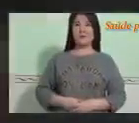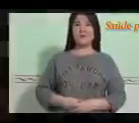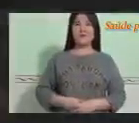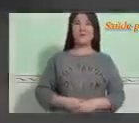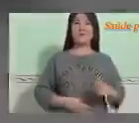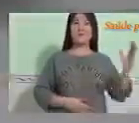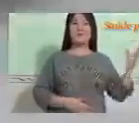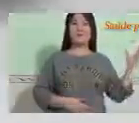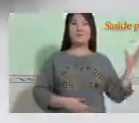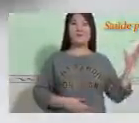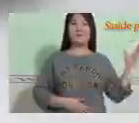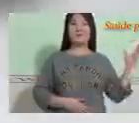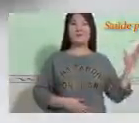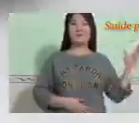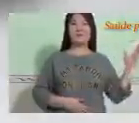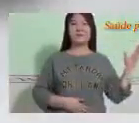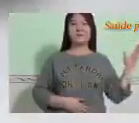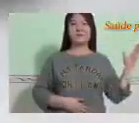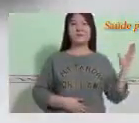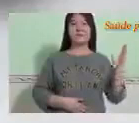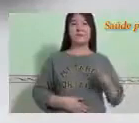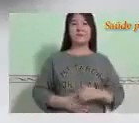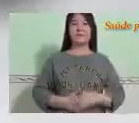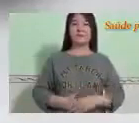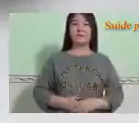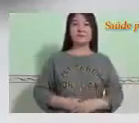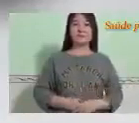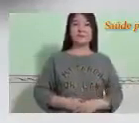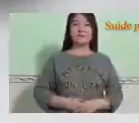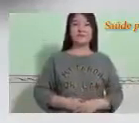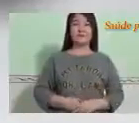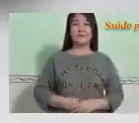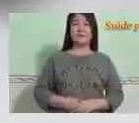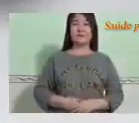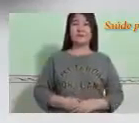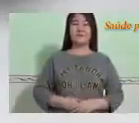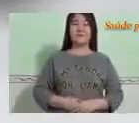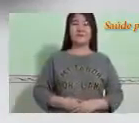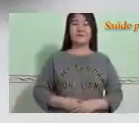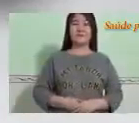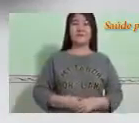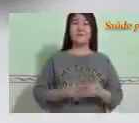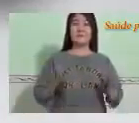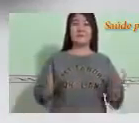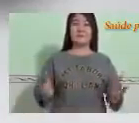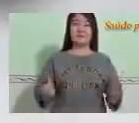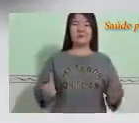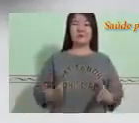dia, usando como um lenço ou esmalte apertar, para evitar o contato do piercing com sujeira do